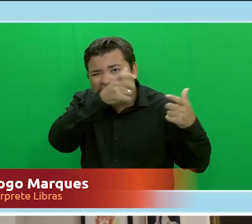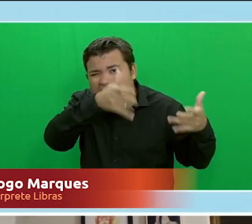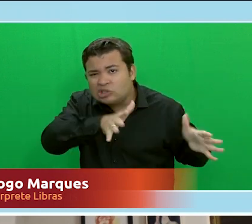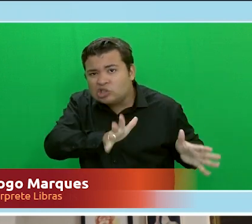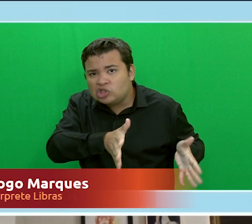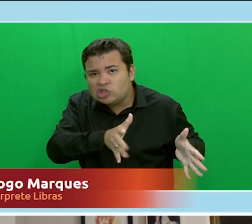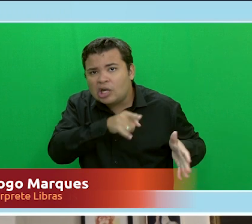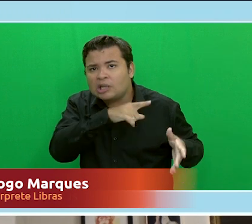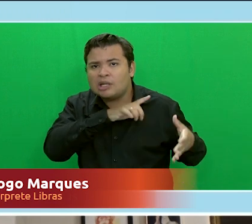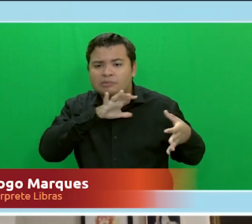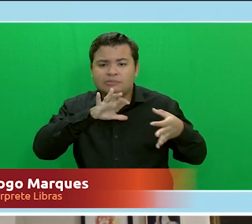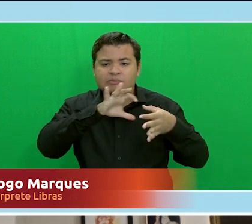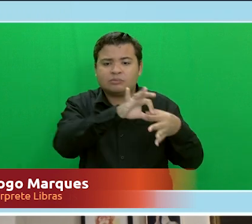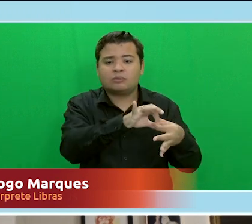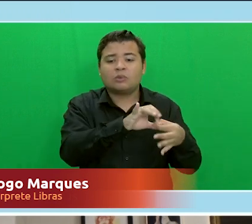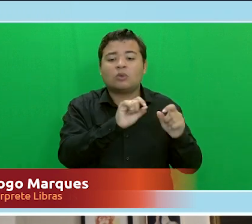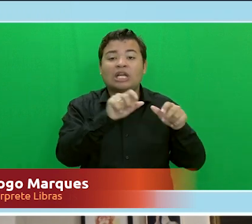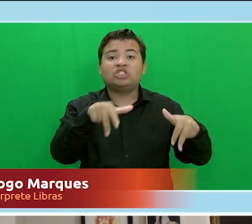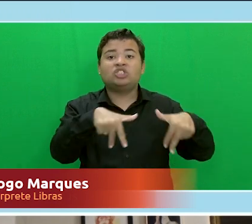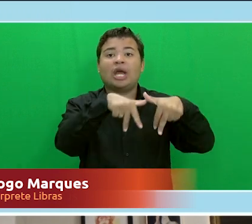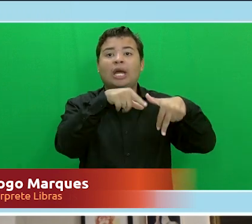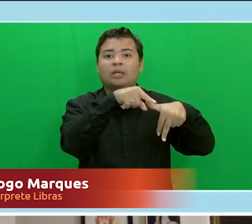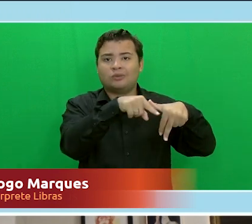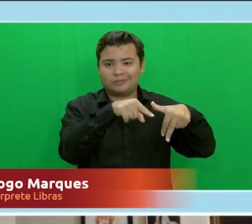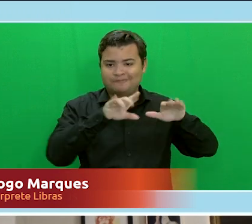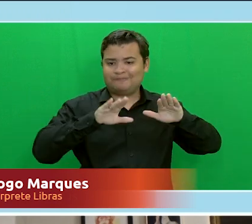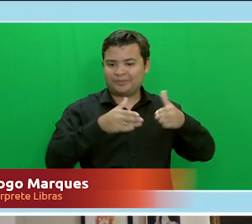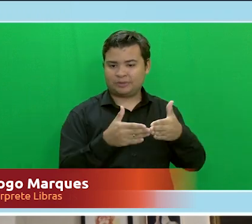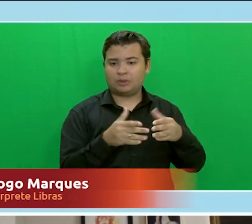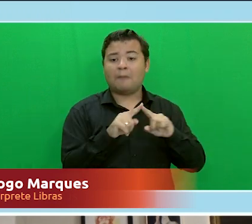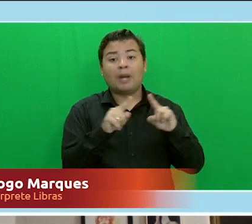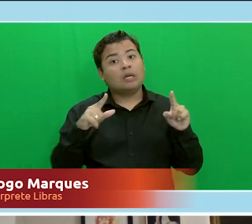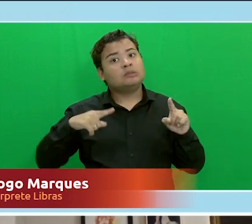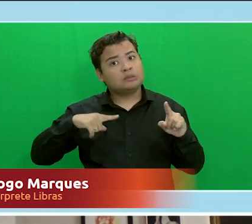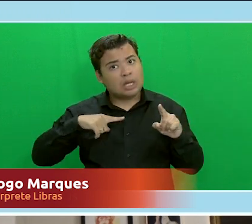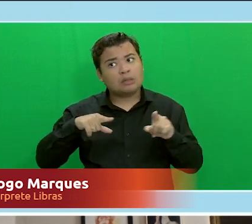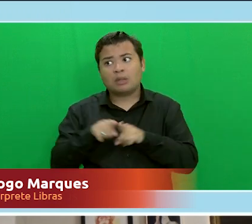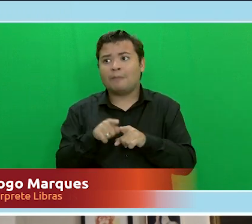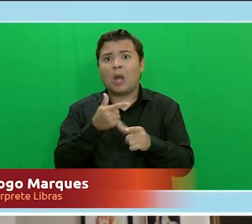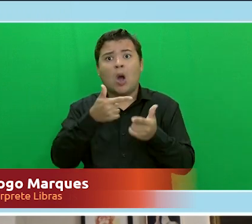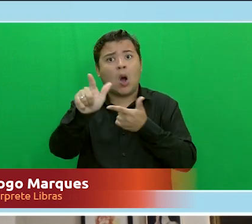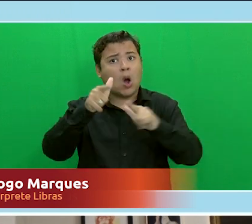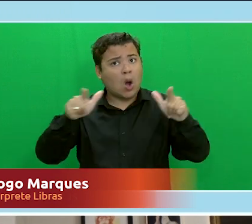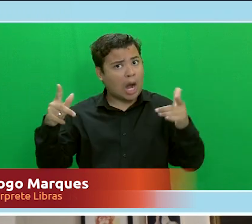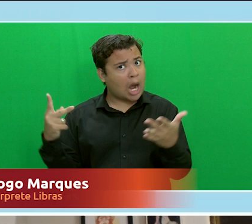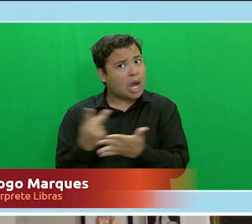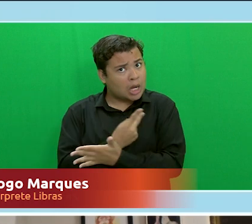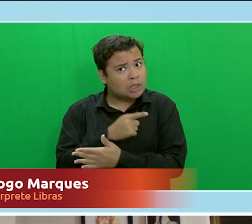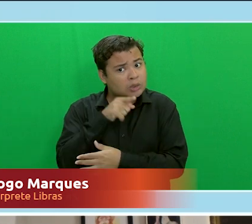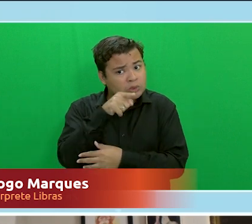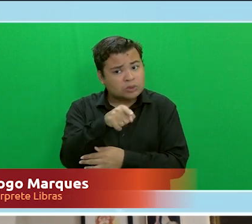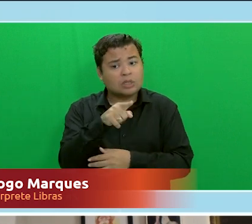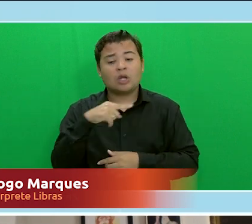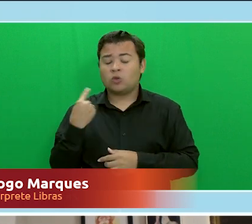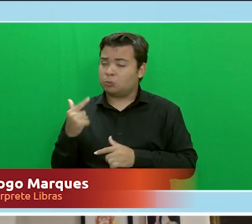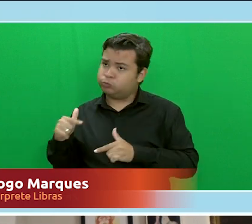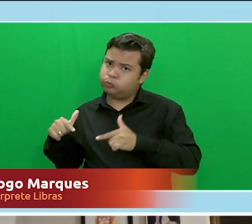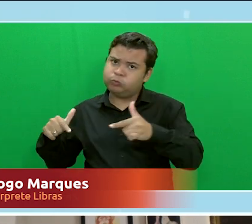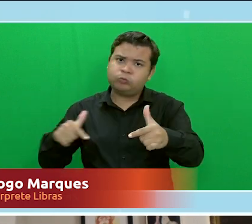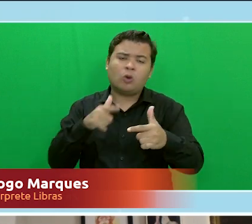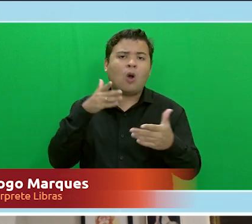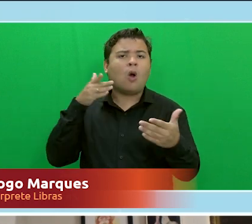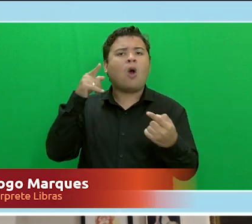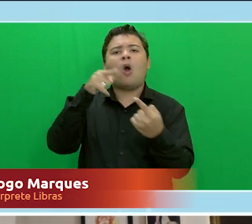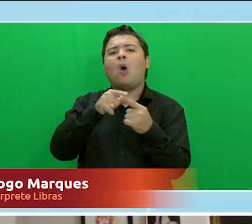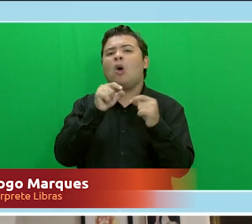é a questão de gênero, mas ela se dá em várias outras formas, e é a forma que nós temos para romper com